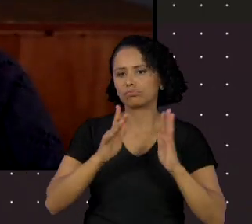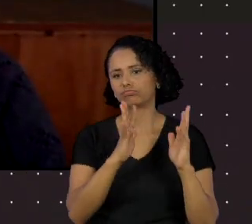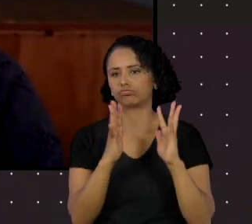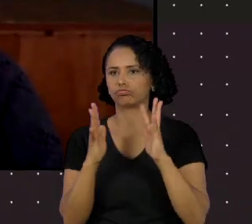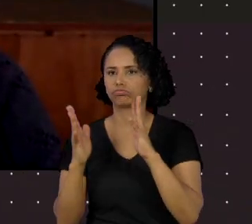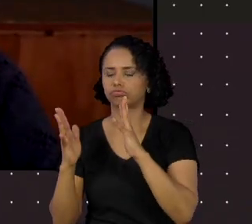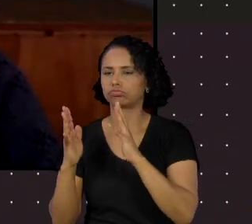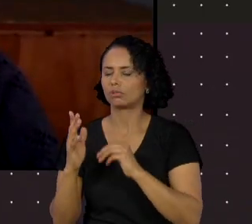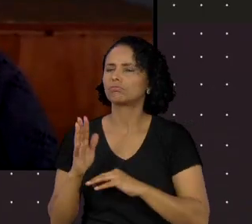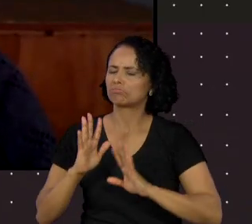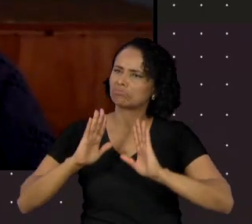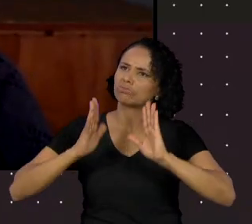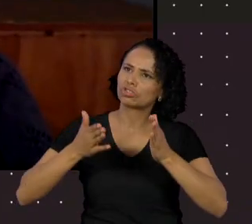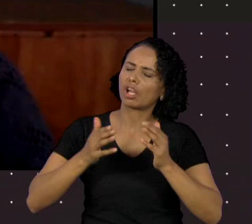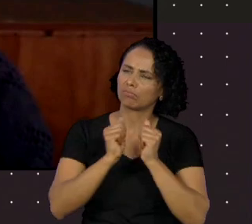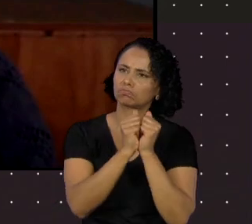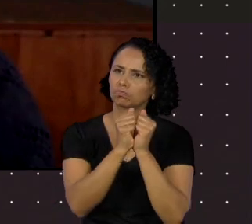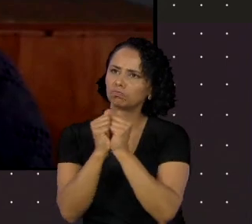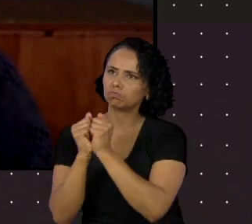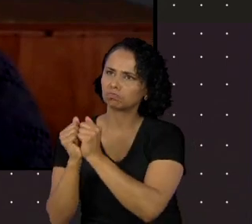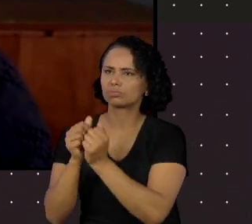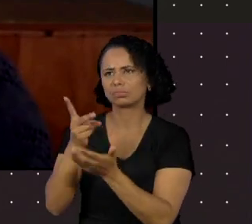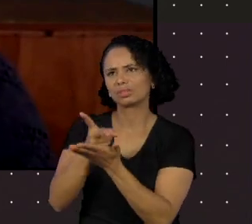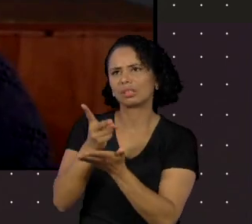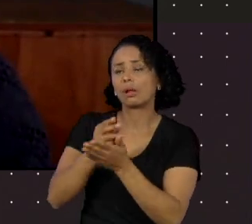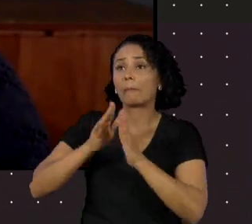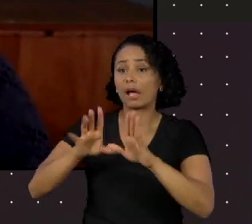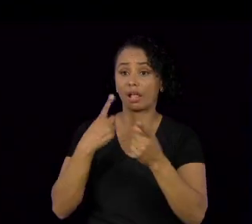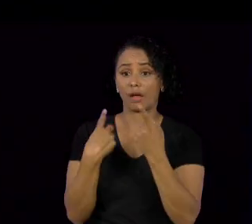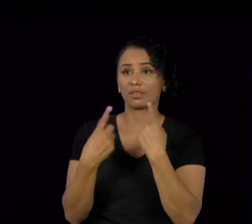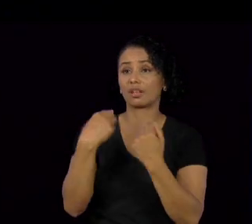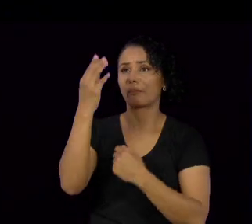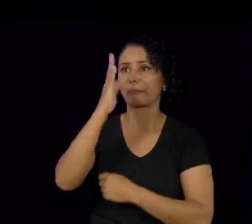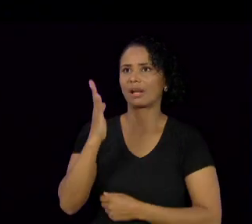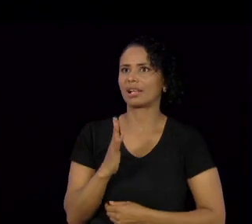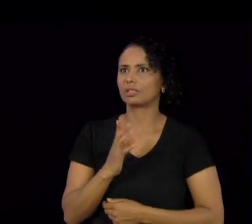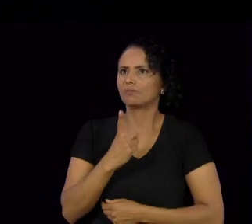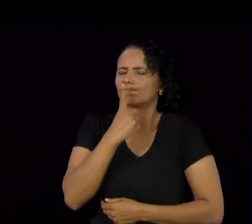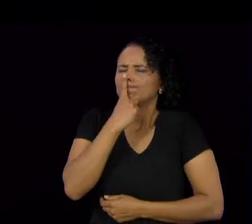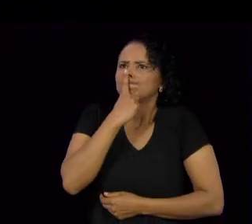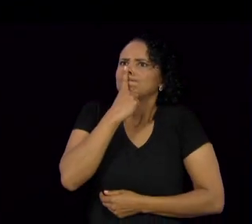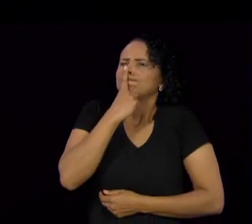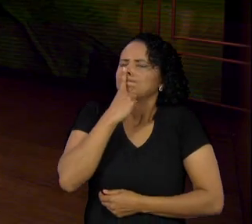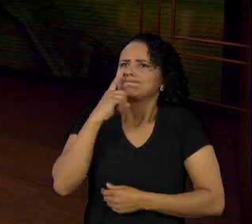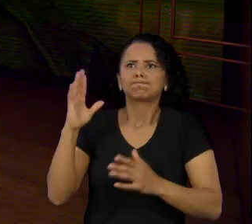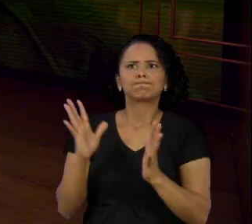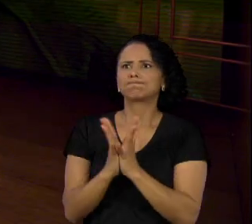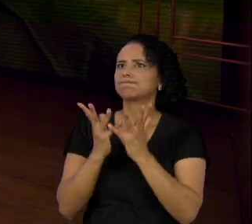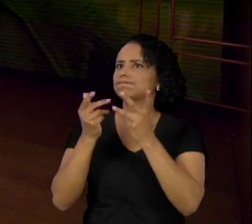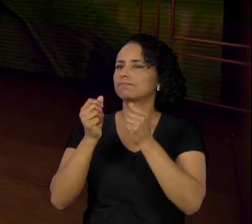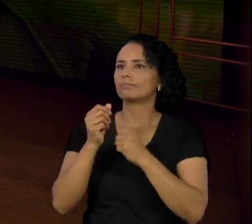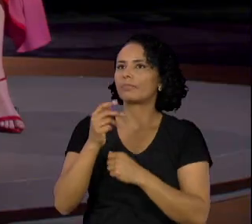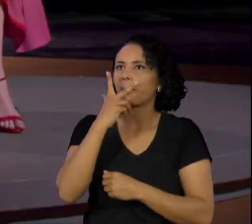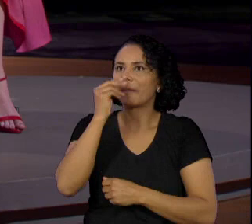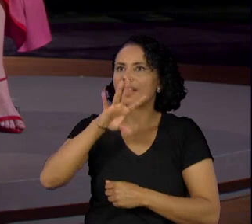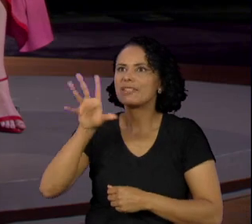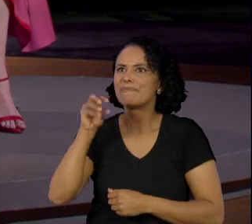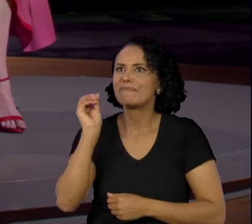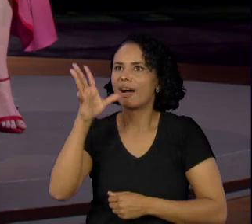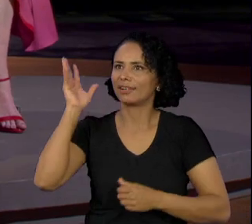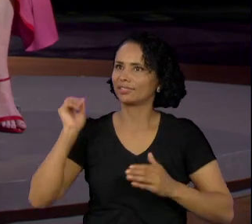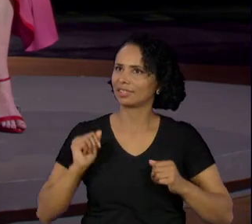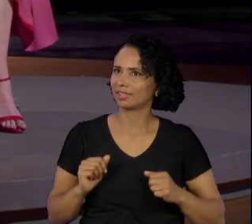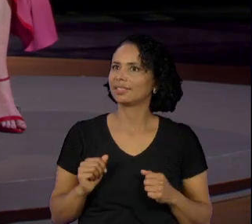mas na Avenida Brasil aconteceu isso de uma forma muito forte, muito mágica. Tem depoimento sobre isso,